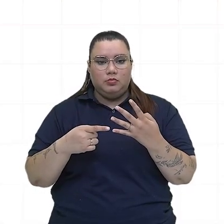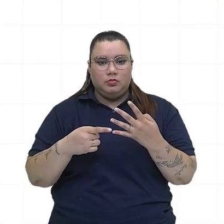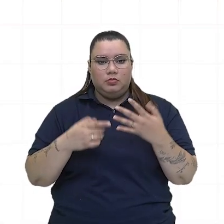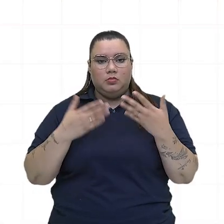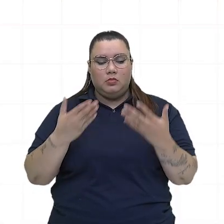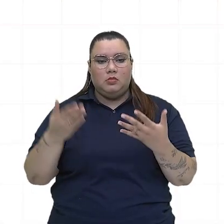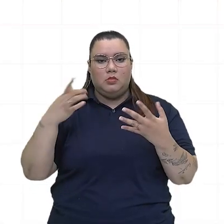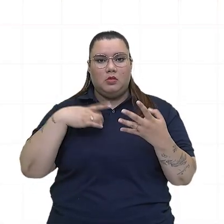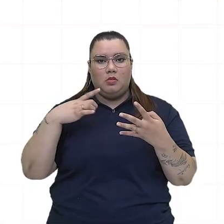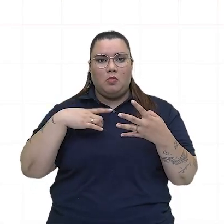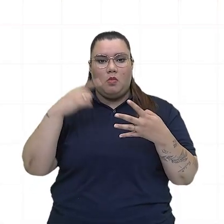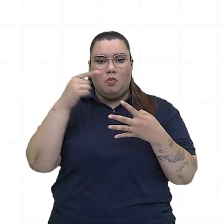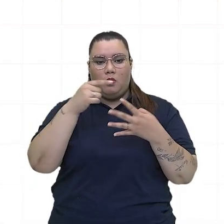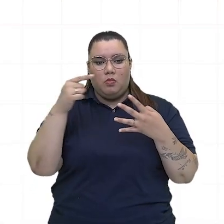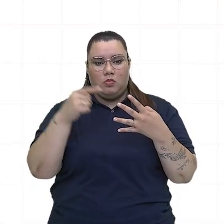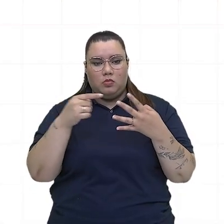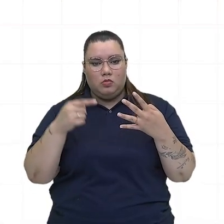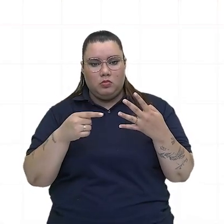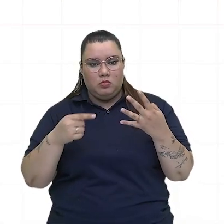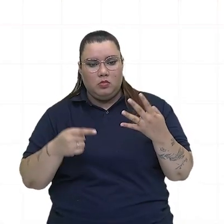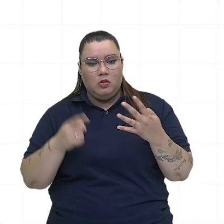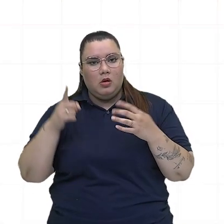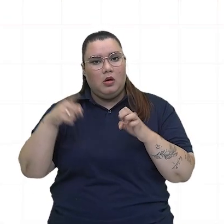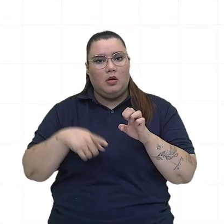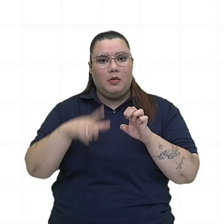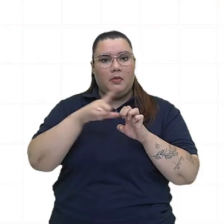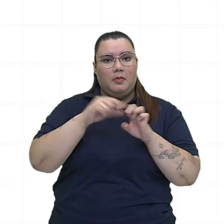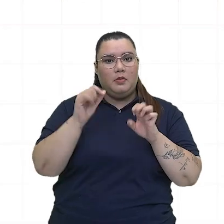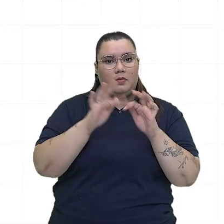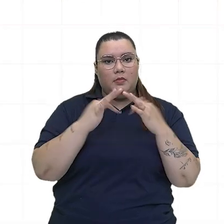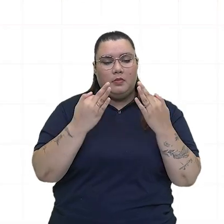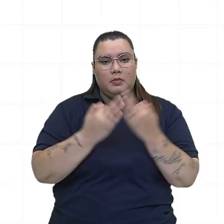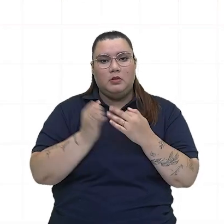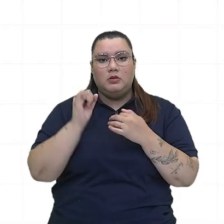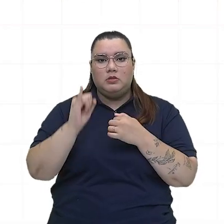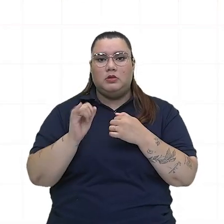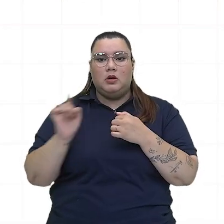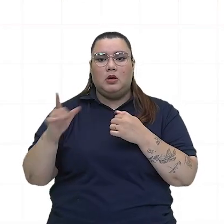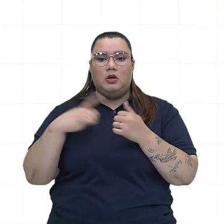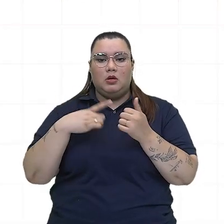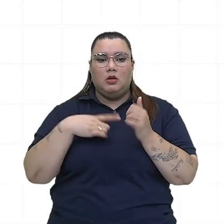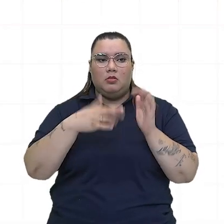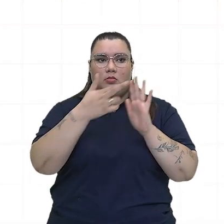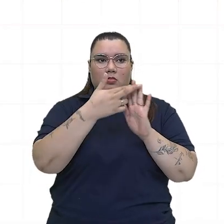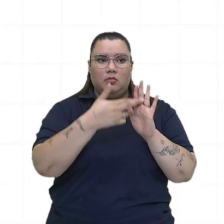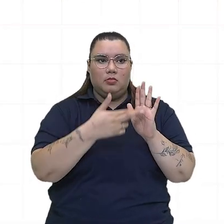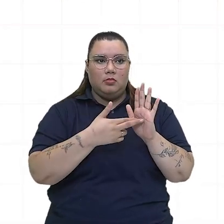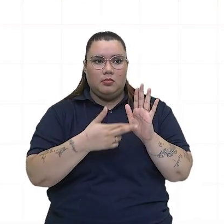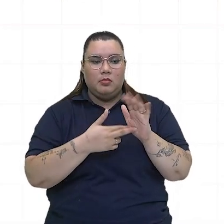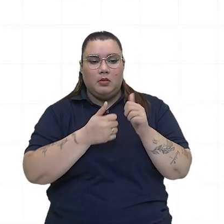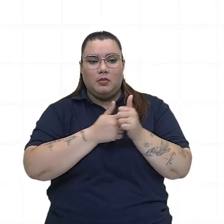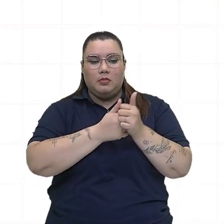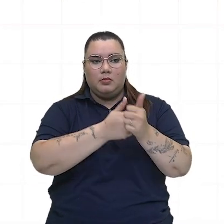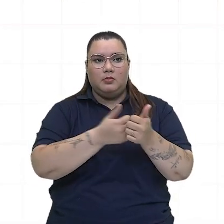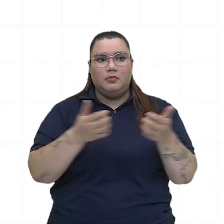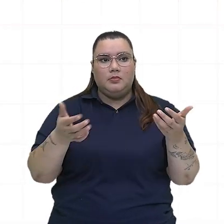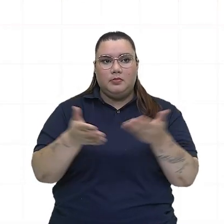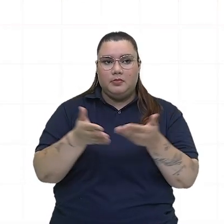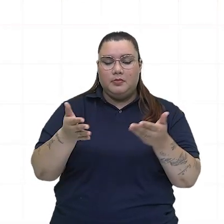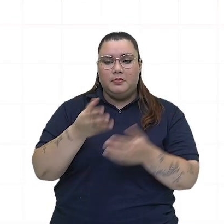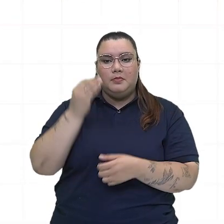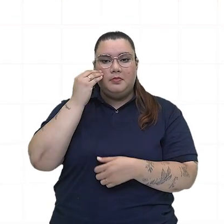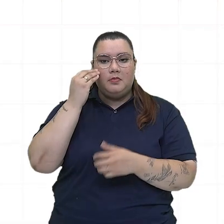vai ser classificado, né, como um empreendimento familiar se ele atender esses critérios, né? Então, a gente vai